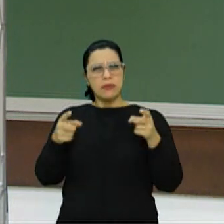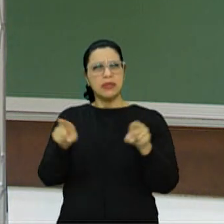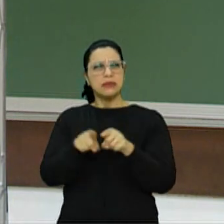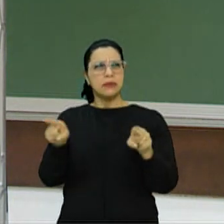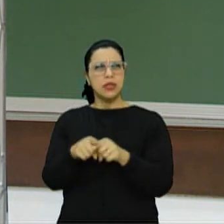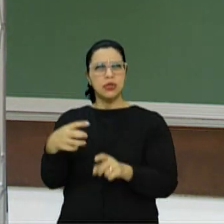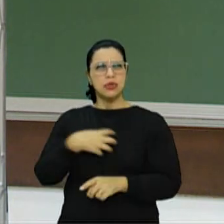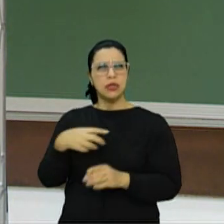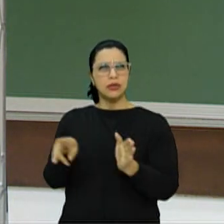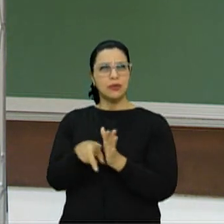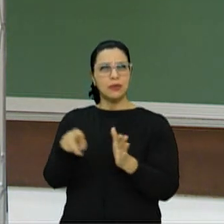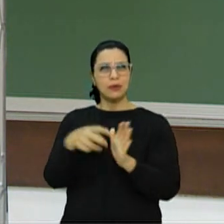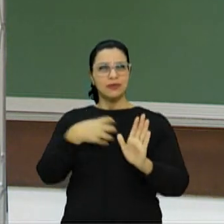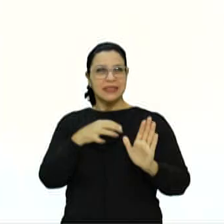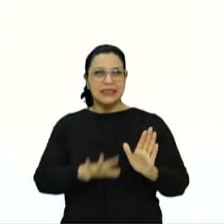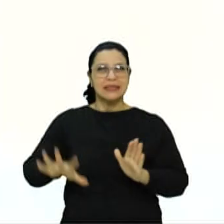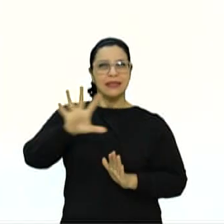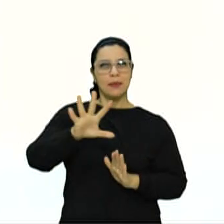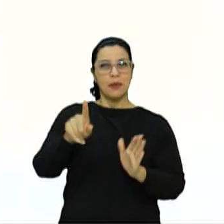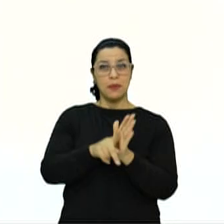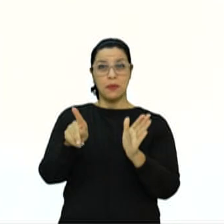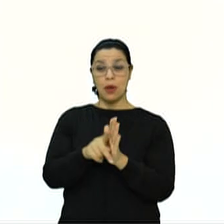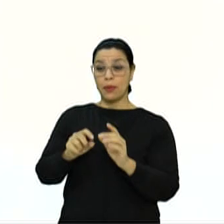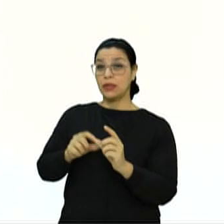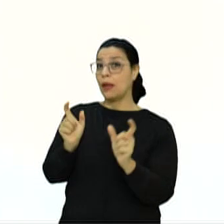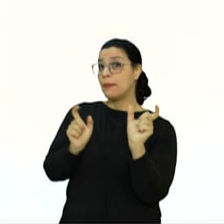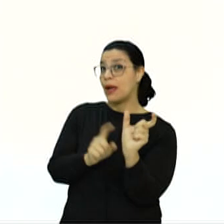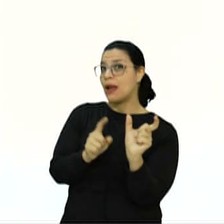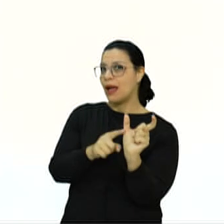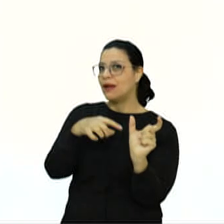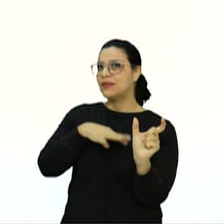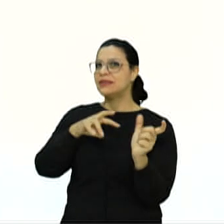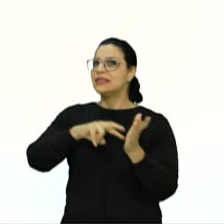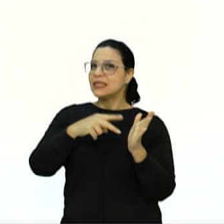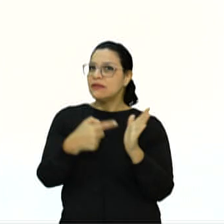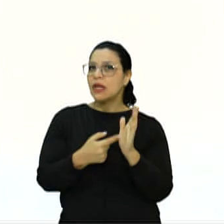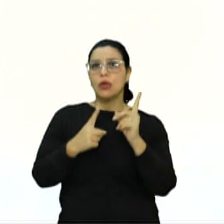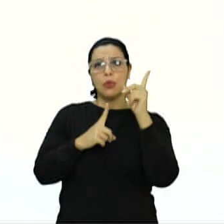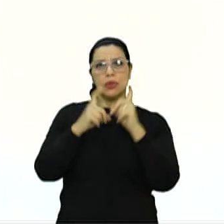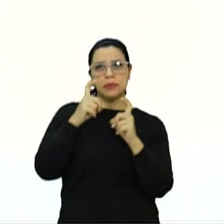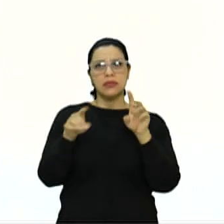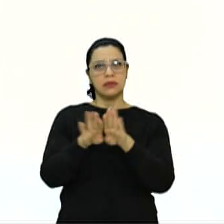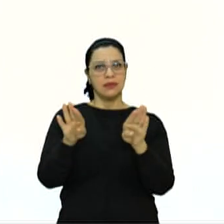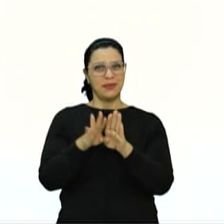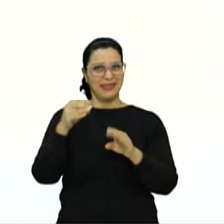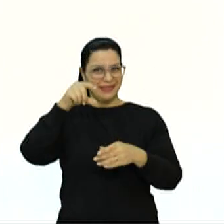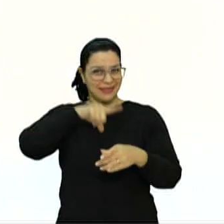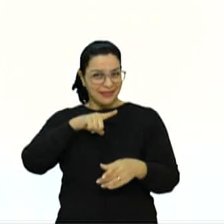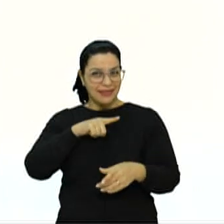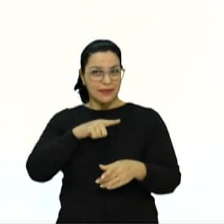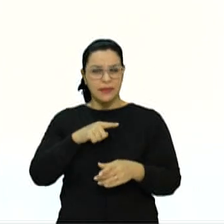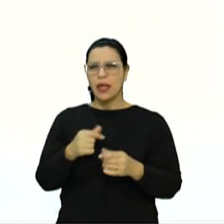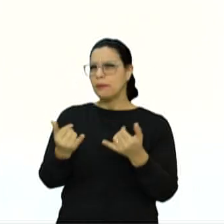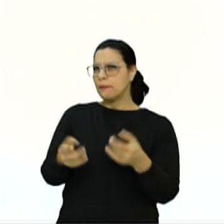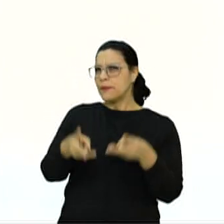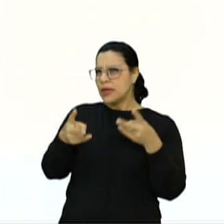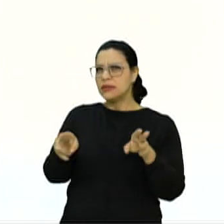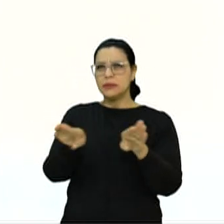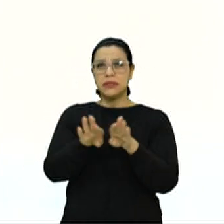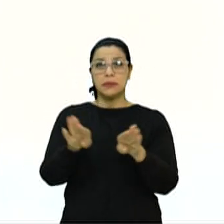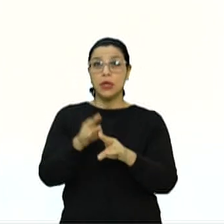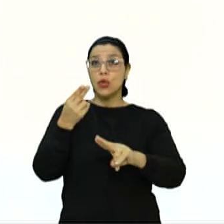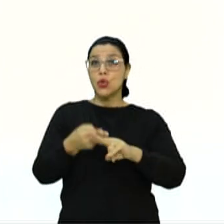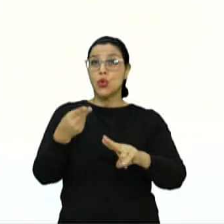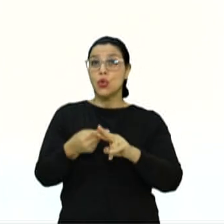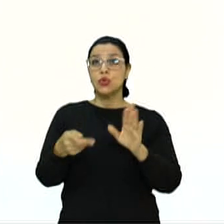reconheceremos o efeito de sentido decorrente de uma determinada palavra ou expressão e também identificaremos o uso